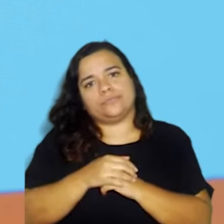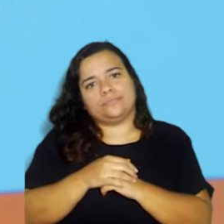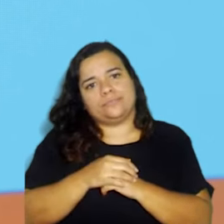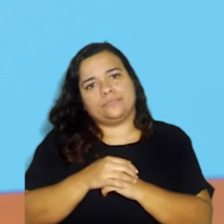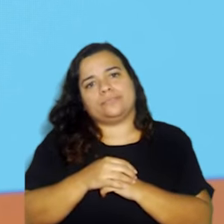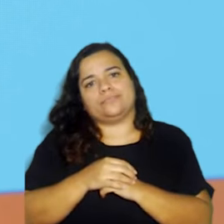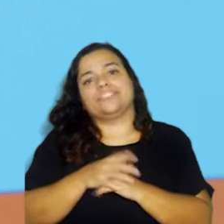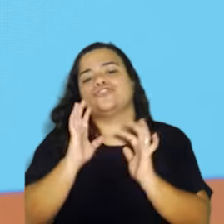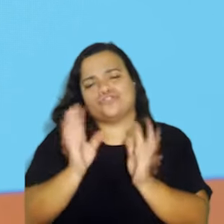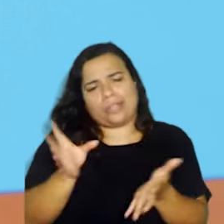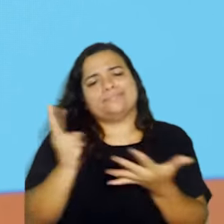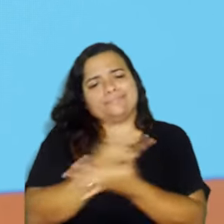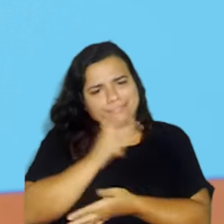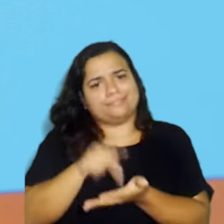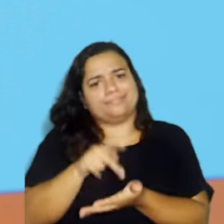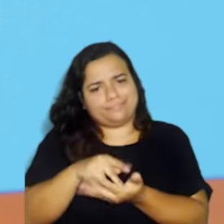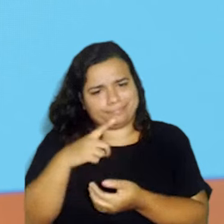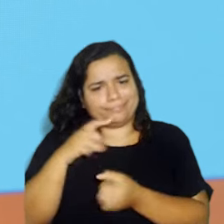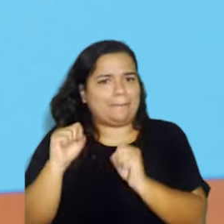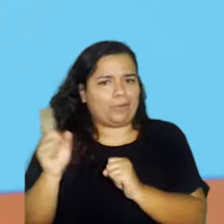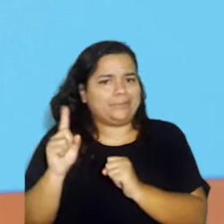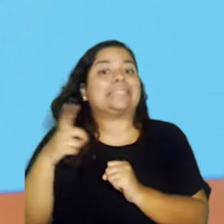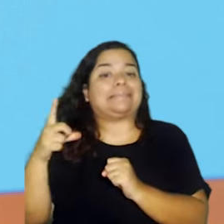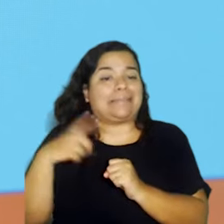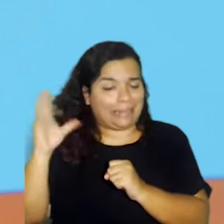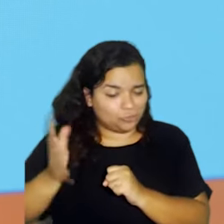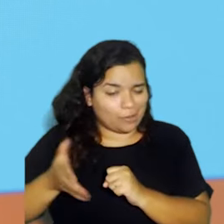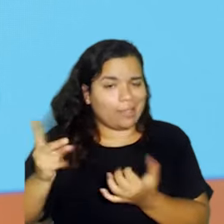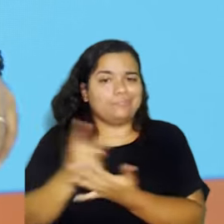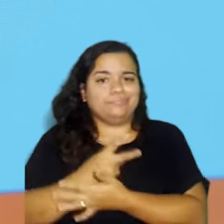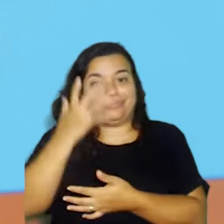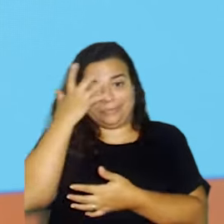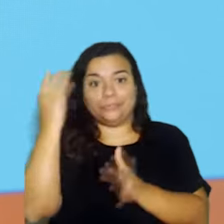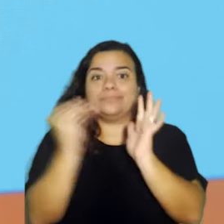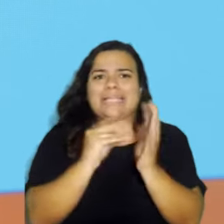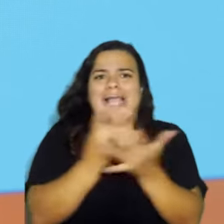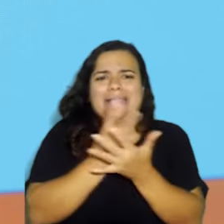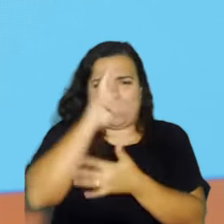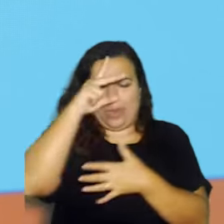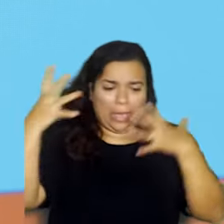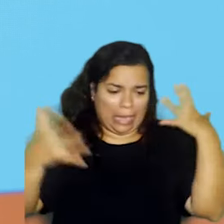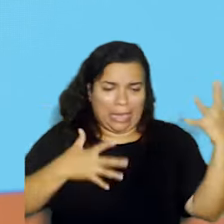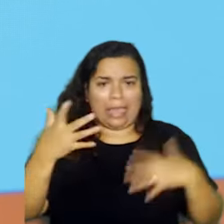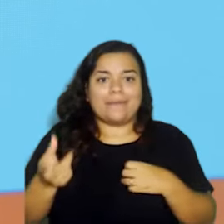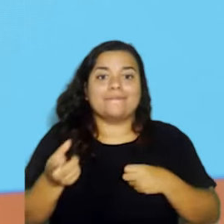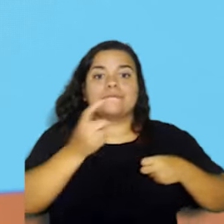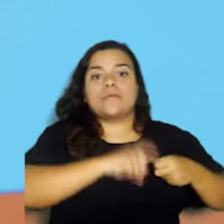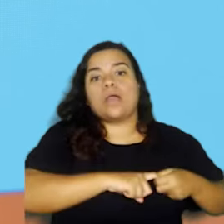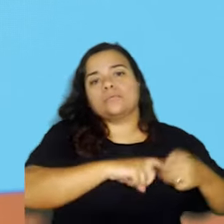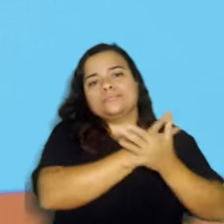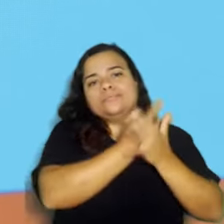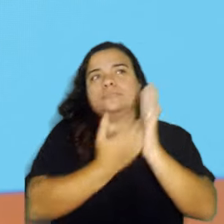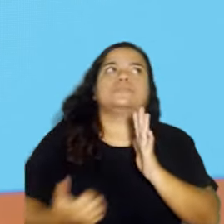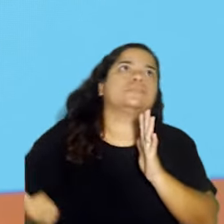aliás pode não tem acontecido a pessoa faz preenchimento Ah deu erro Ah vou voltar lá arrumar e depois volta quando volta no sistema